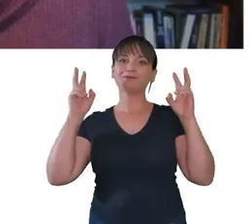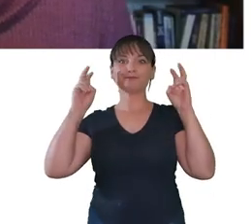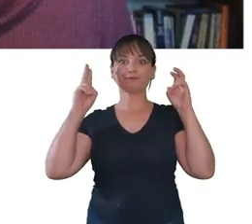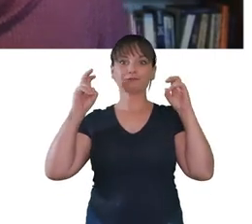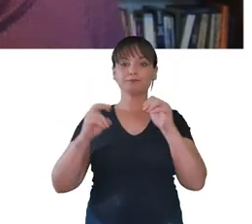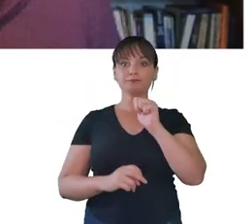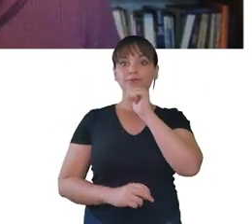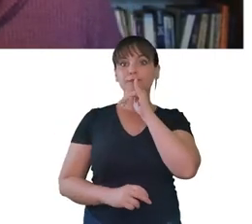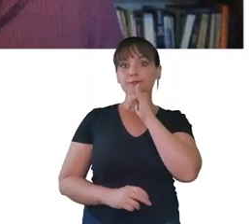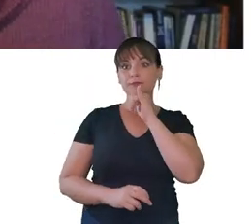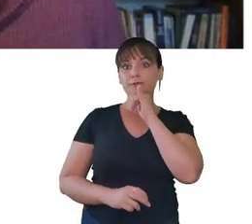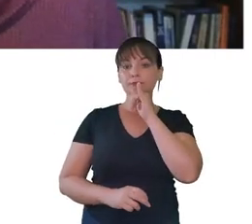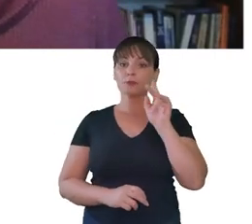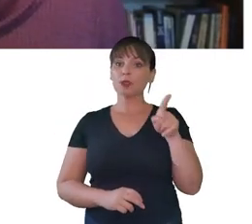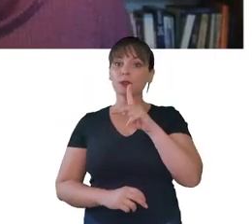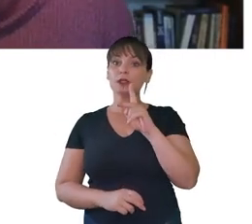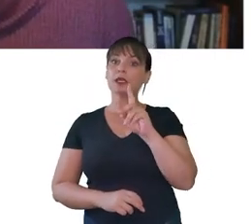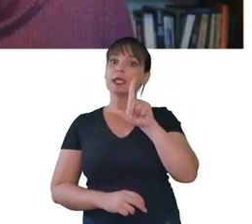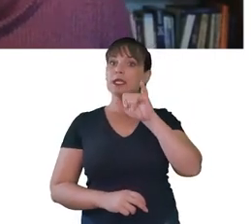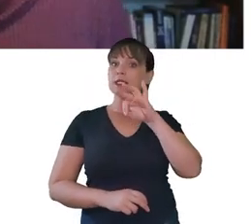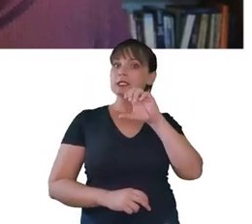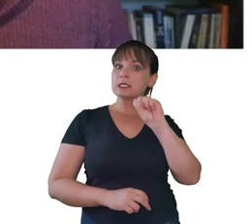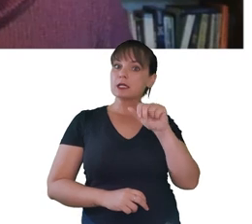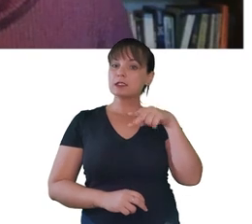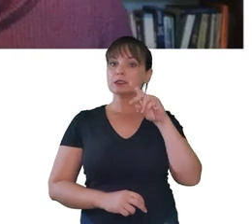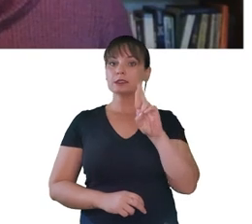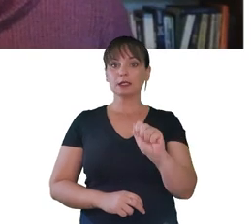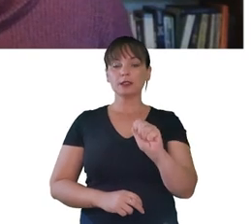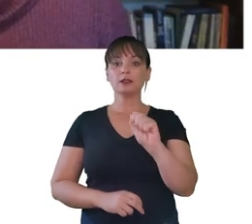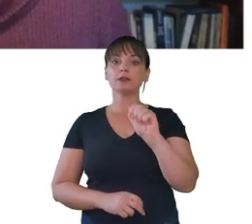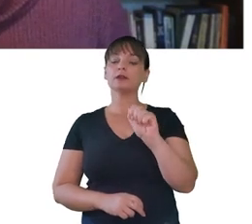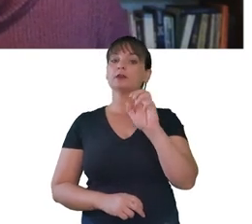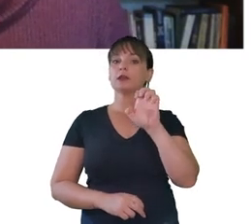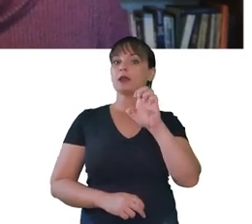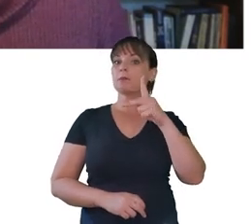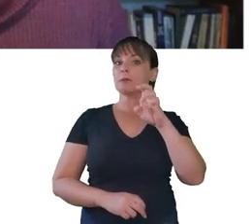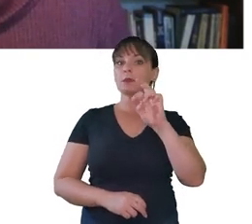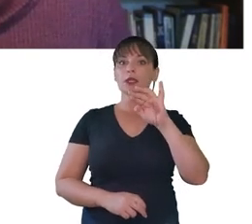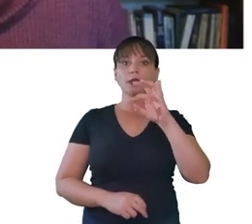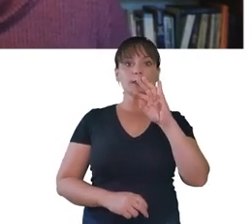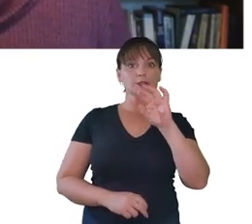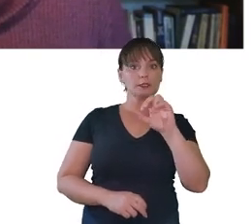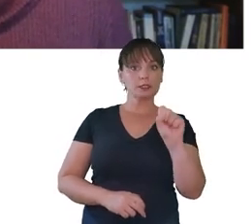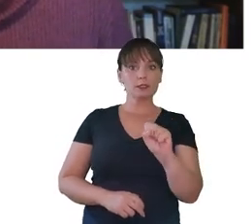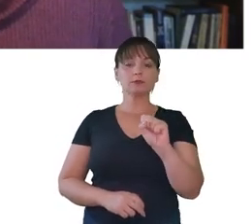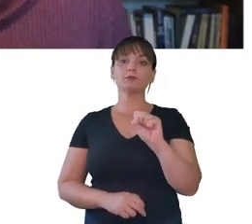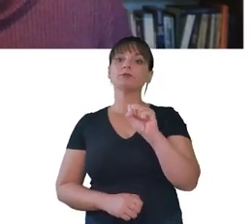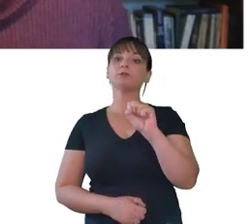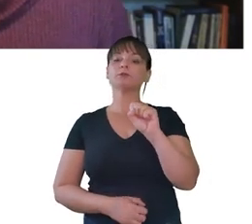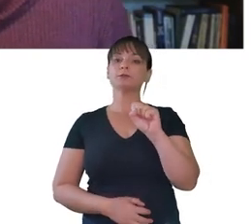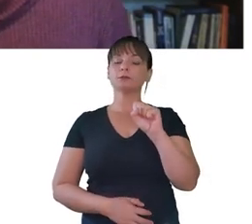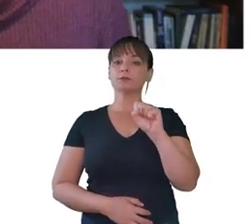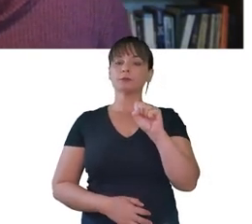pode pensar na professora Elisandra Cipriano, do IAG, na professora Beatriz Barbui, também do IAG,